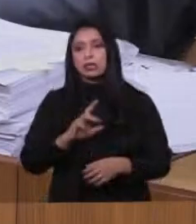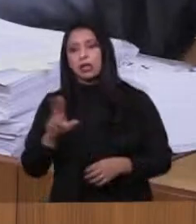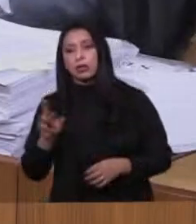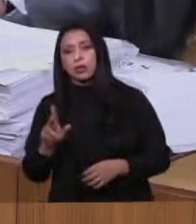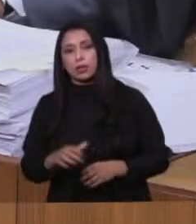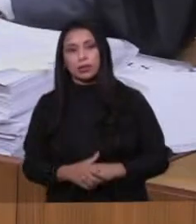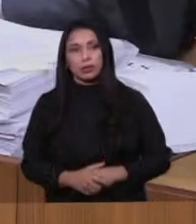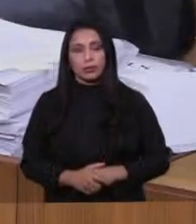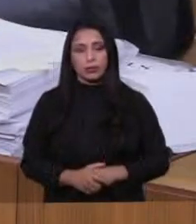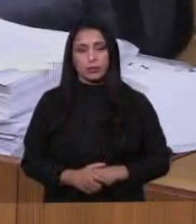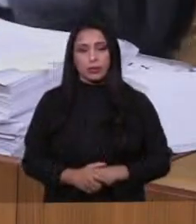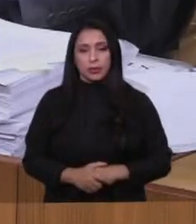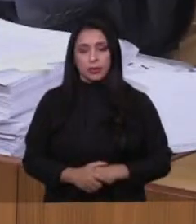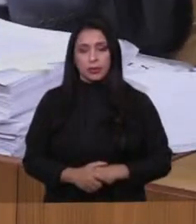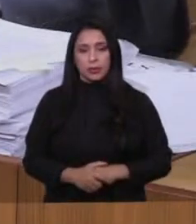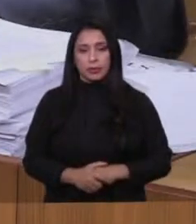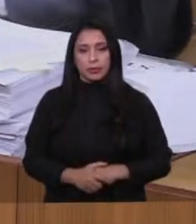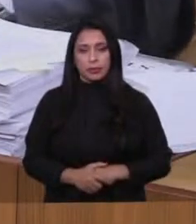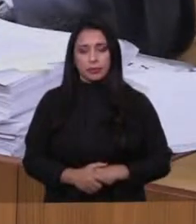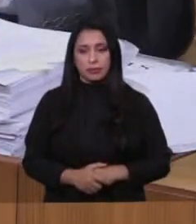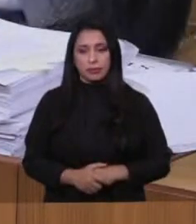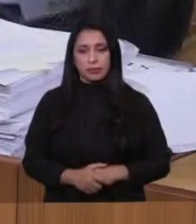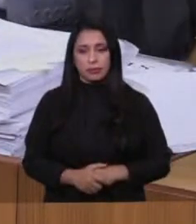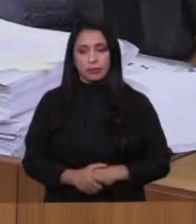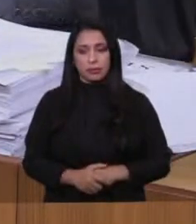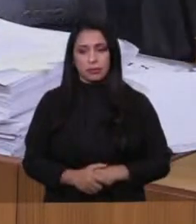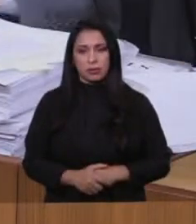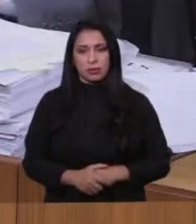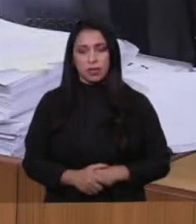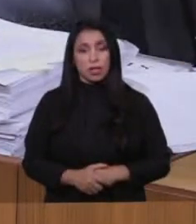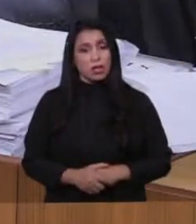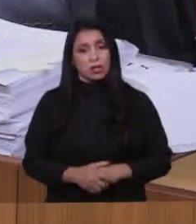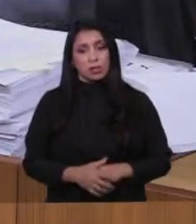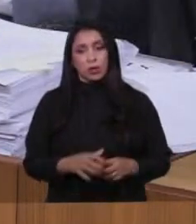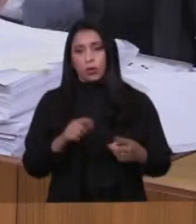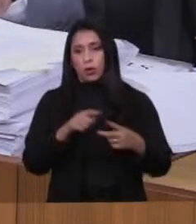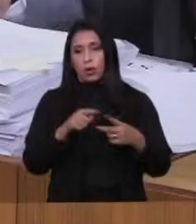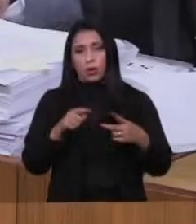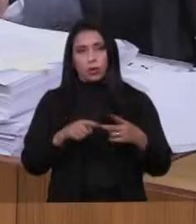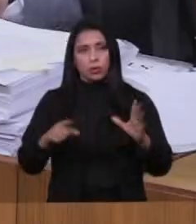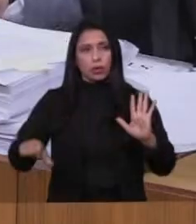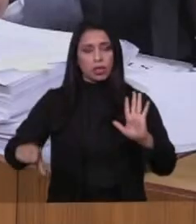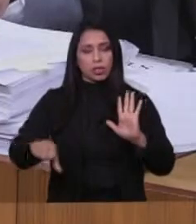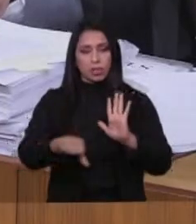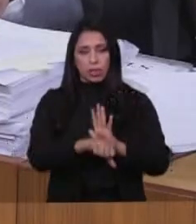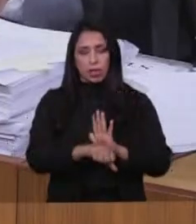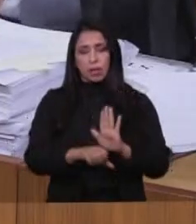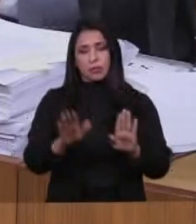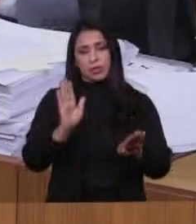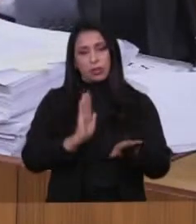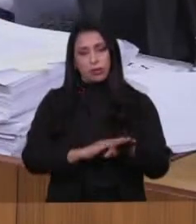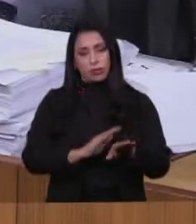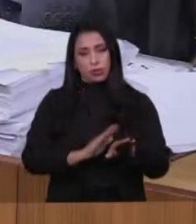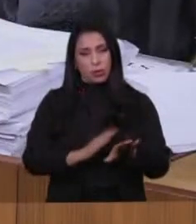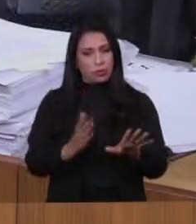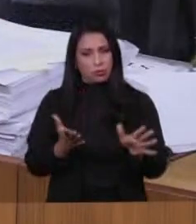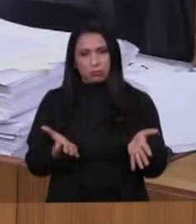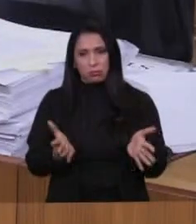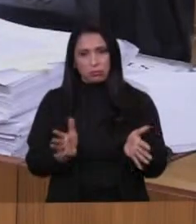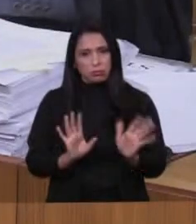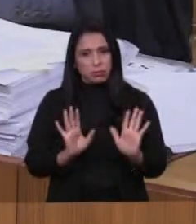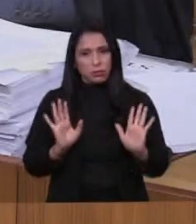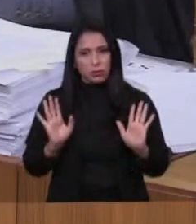isso? Me parece aqui que são dois crimes, como disse, absolutamente autônomos. Até porque